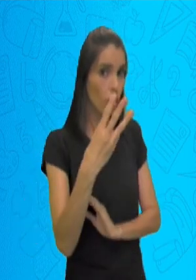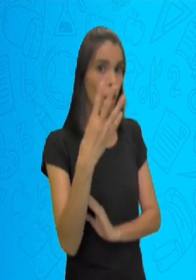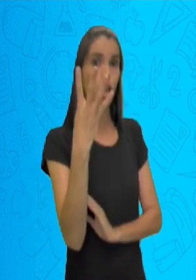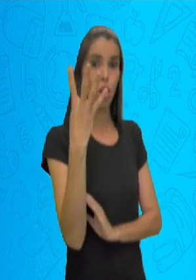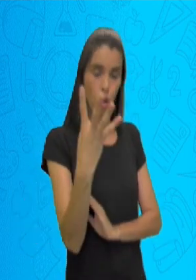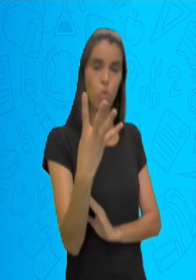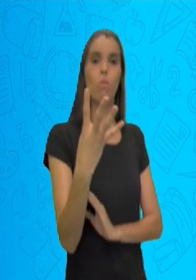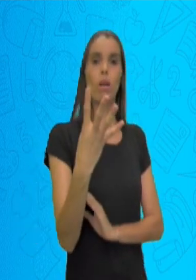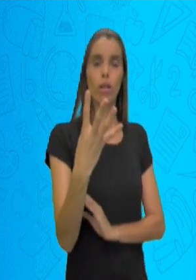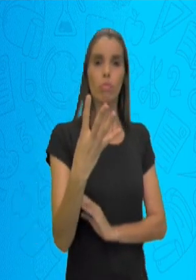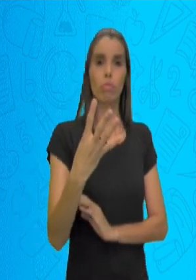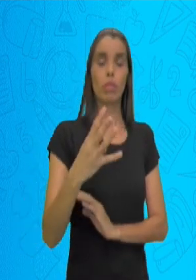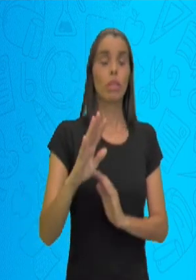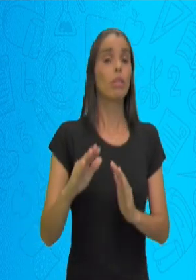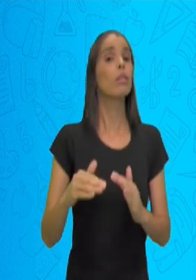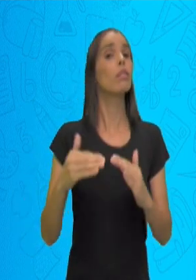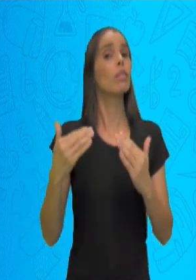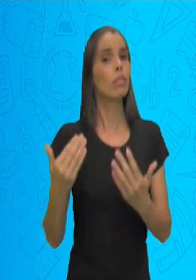o